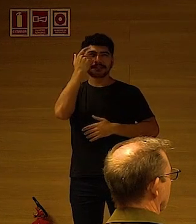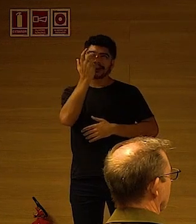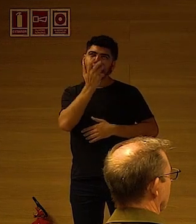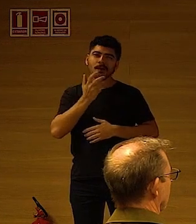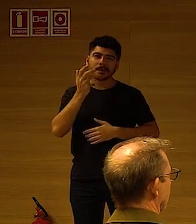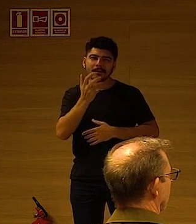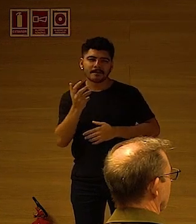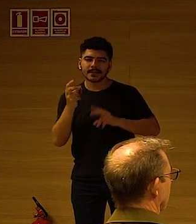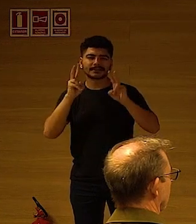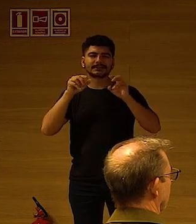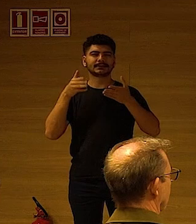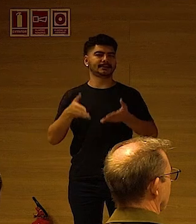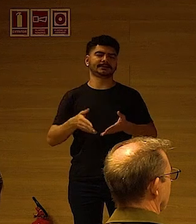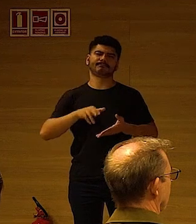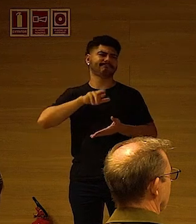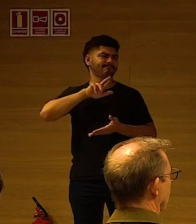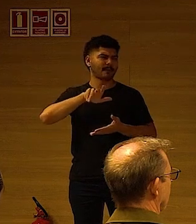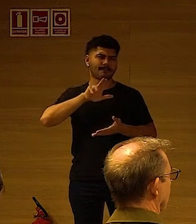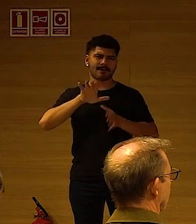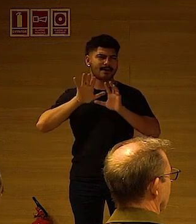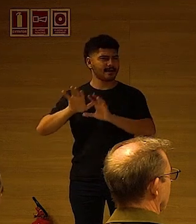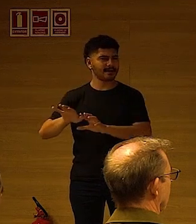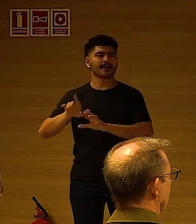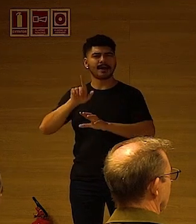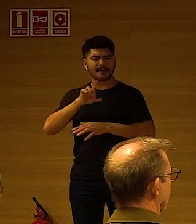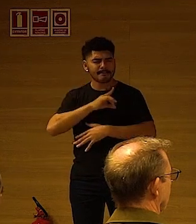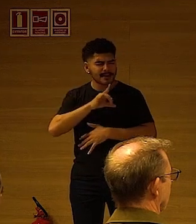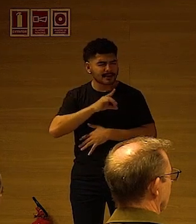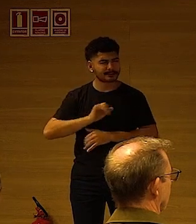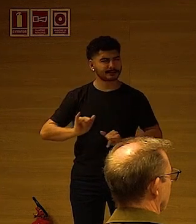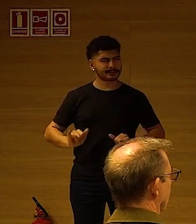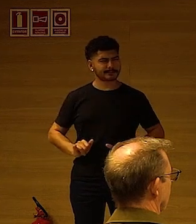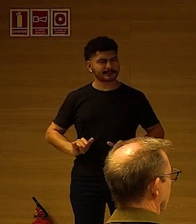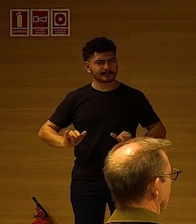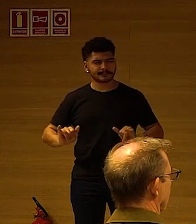a respeito disso, e não é nada disso, não. É muito medo, é muito sofrimento,